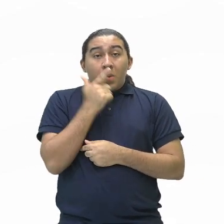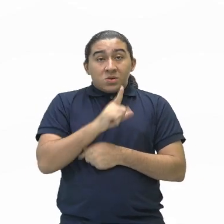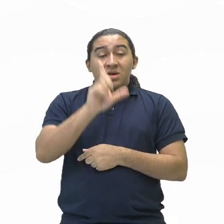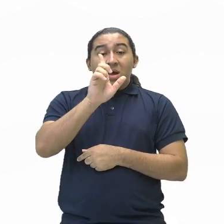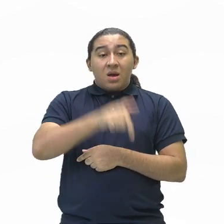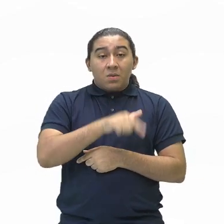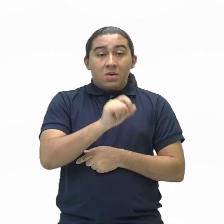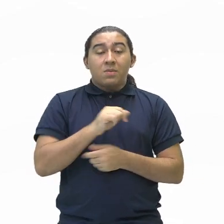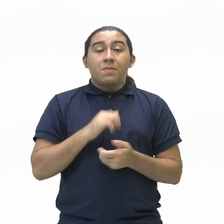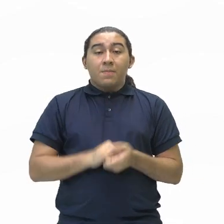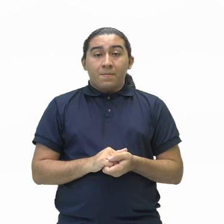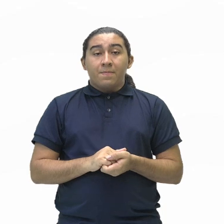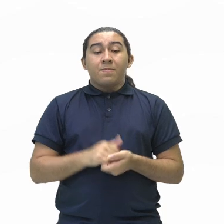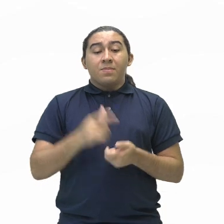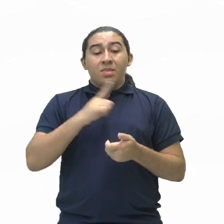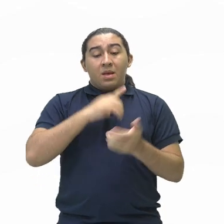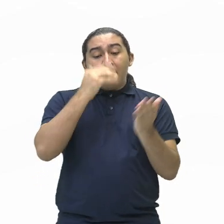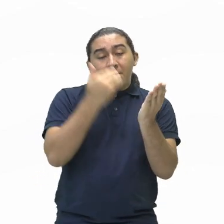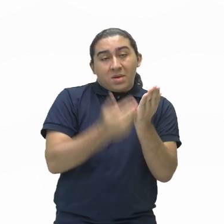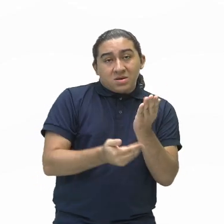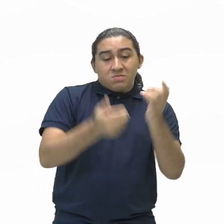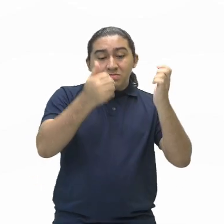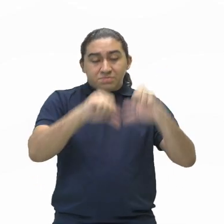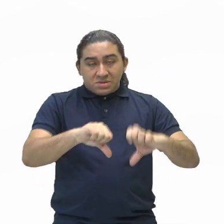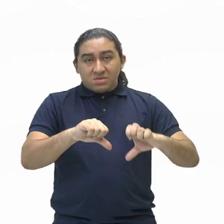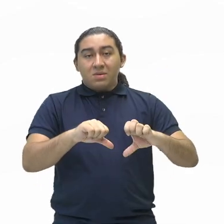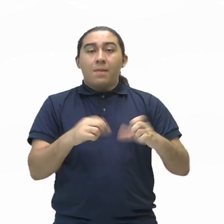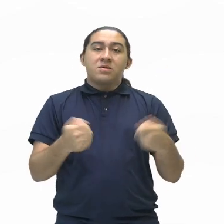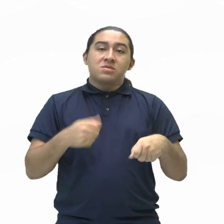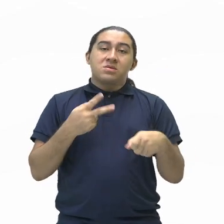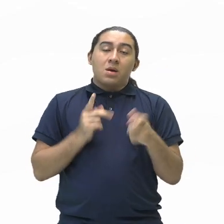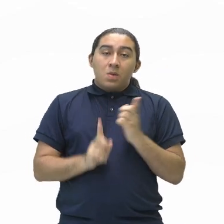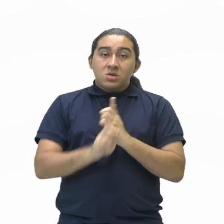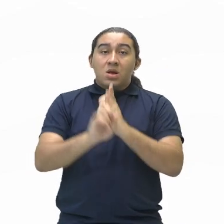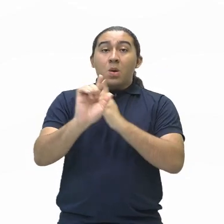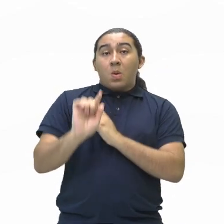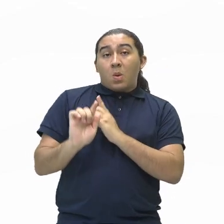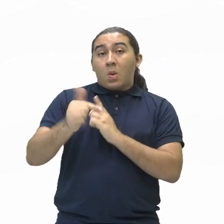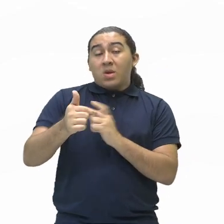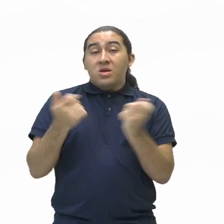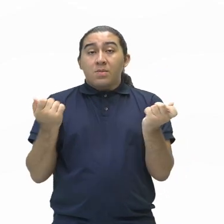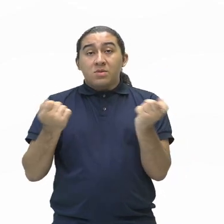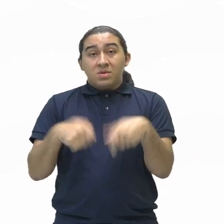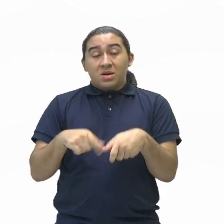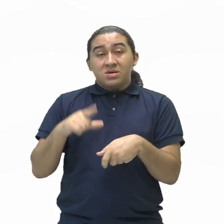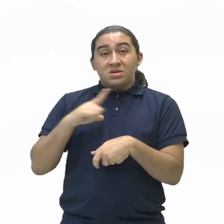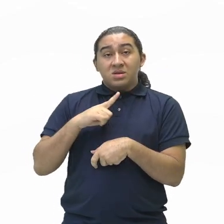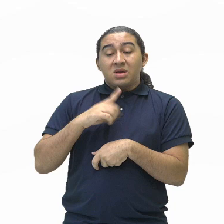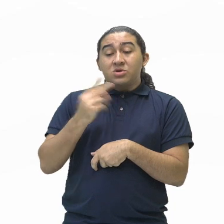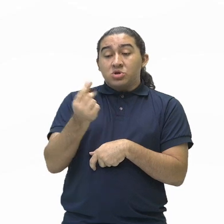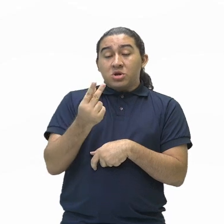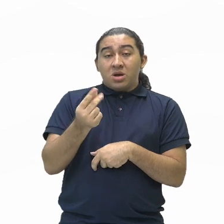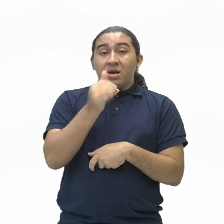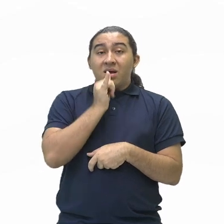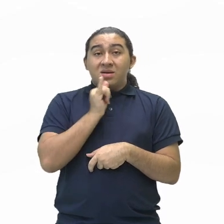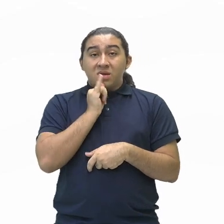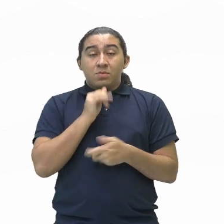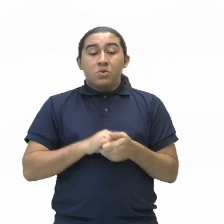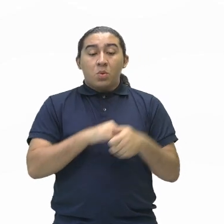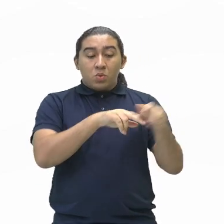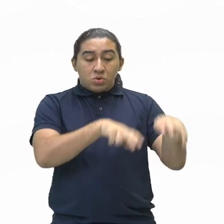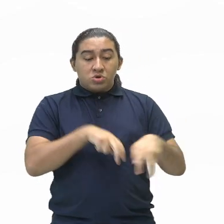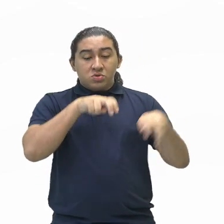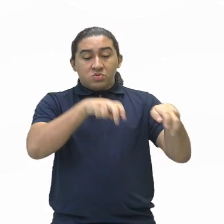está em decadência, eles precisaram encontrar outras fontes de riqueza, como o cultivo de tabaco e